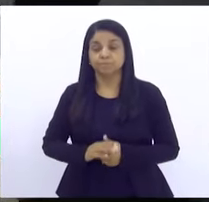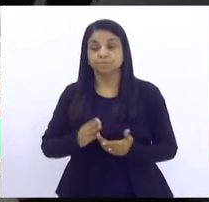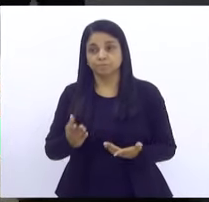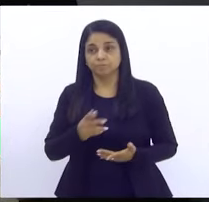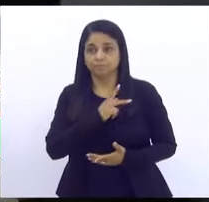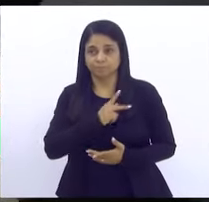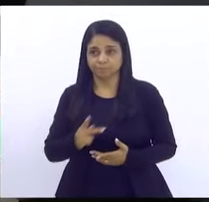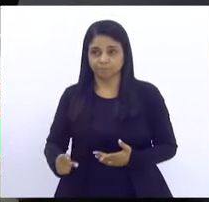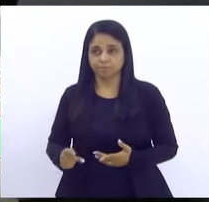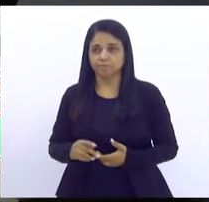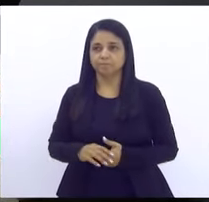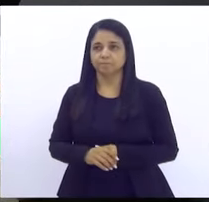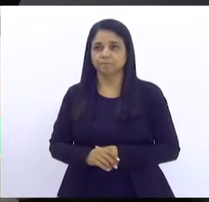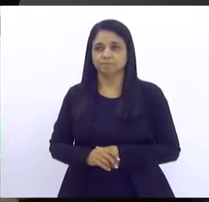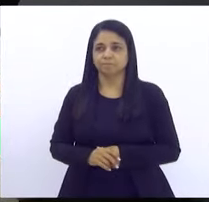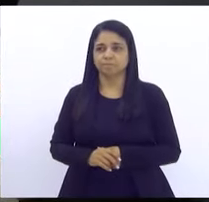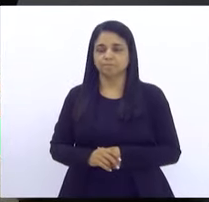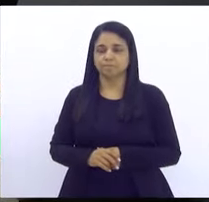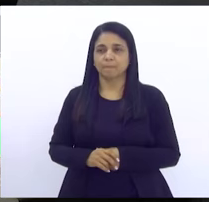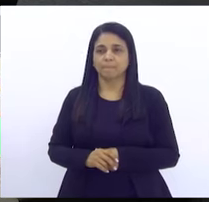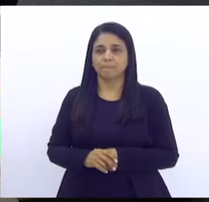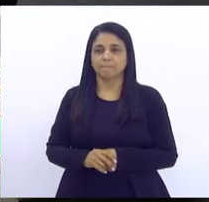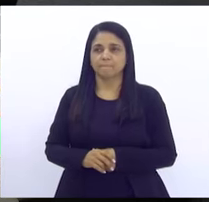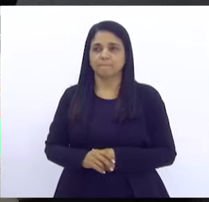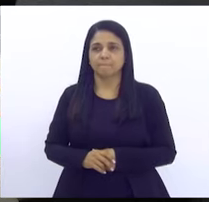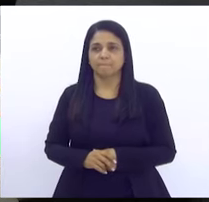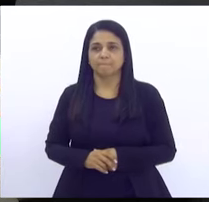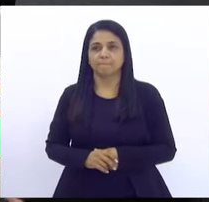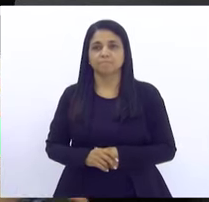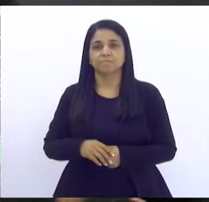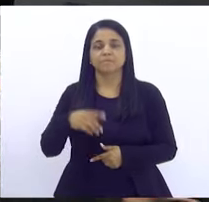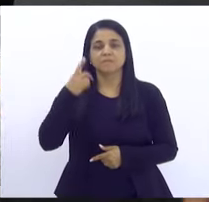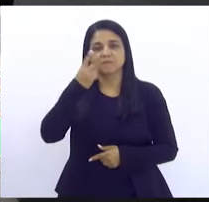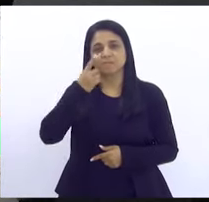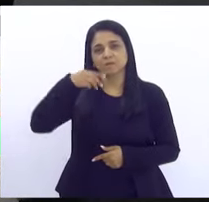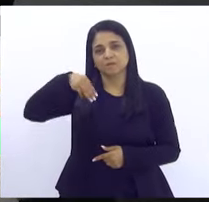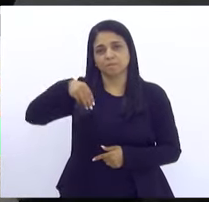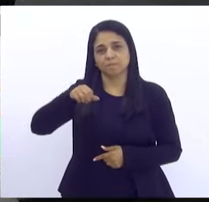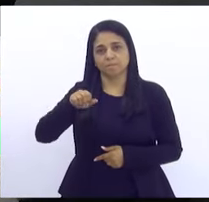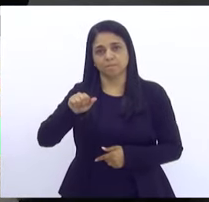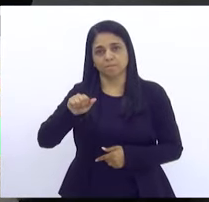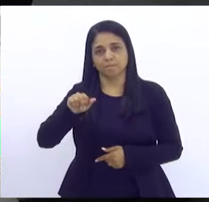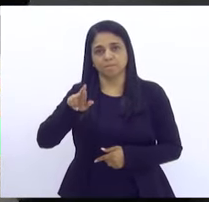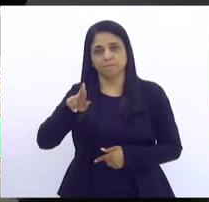Presidente. Não, deputada Marta.